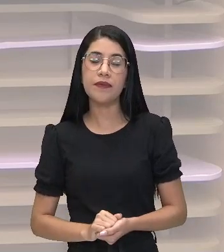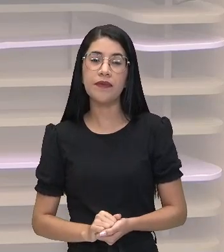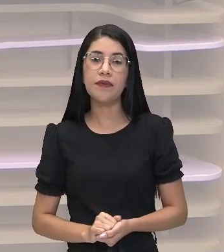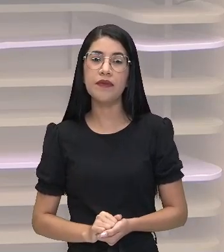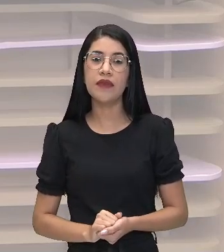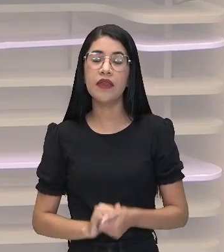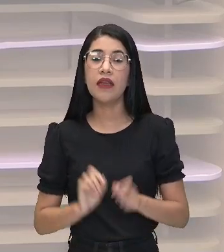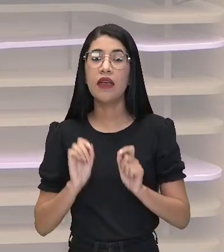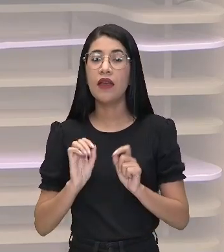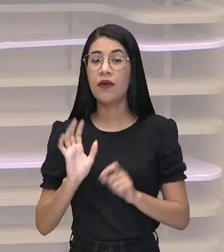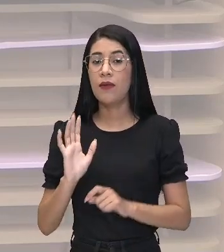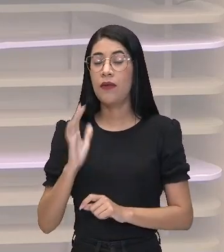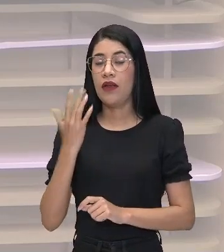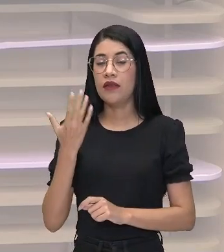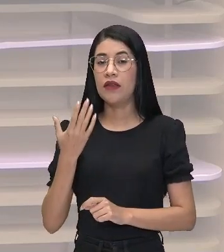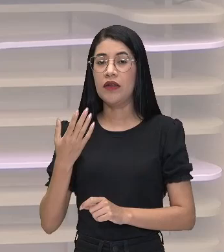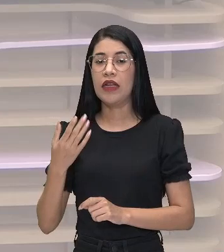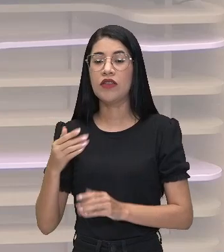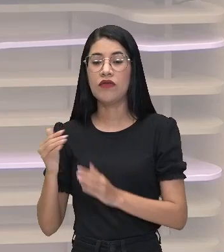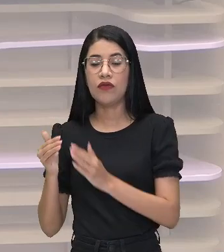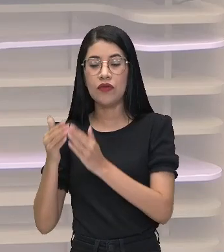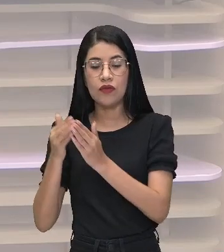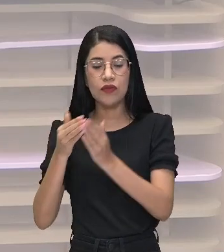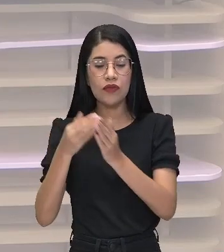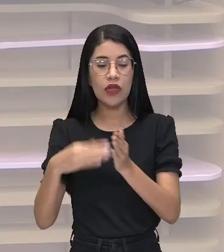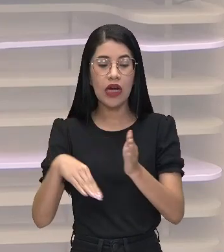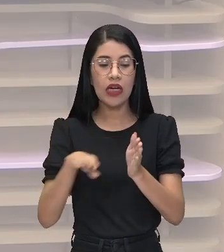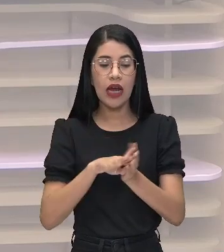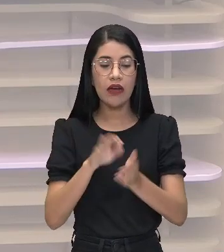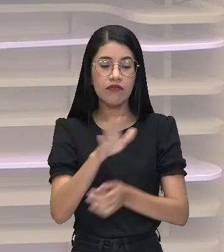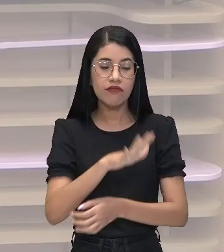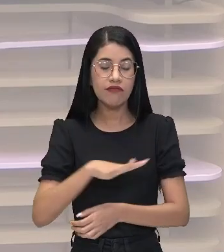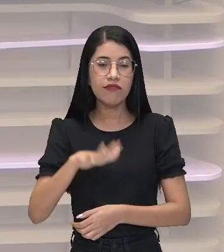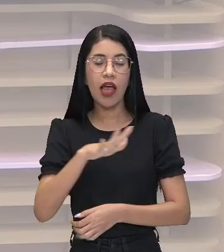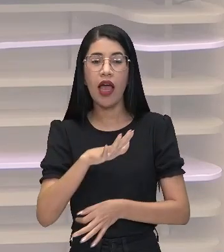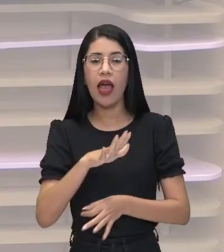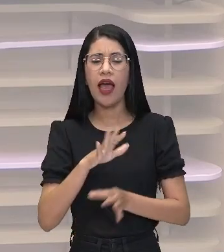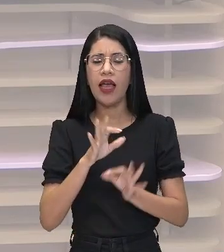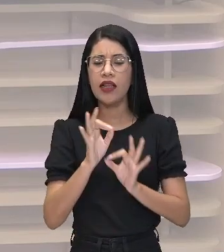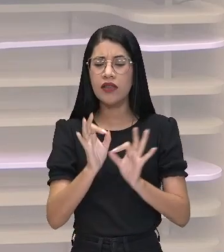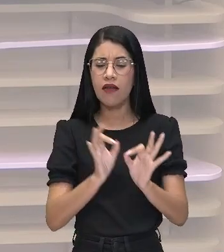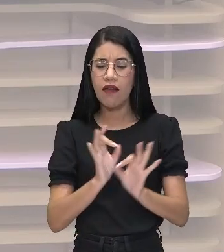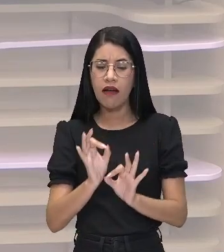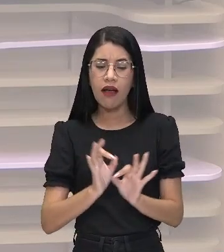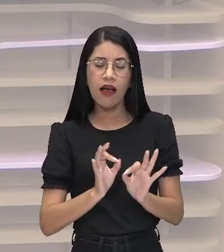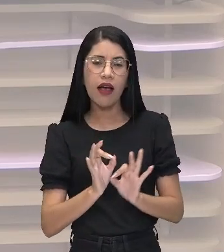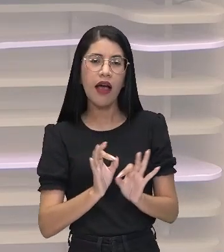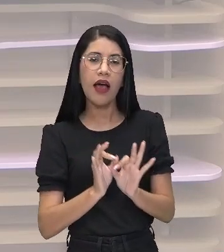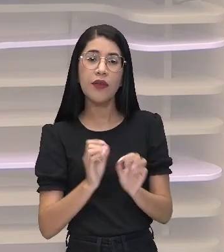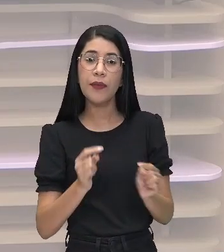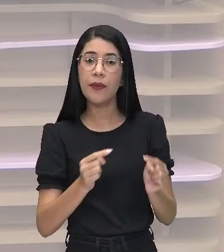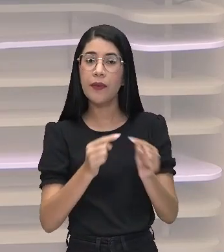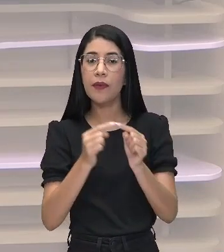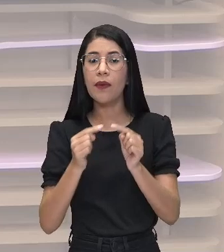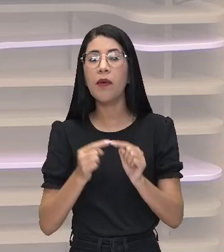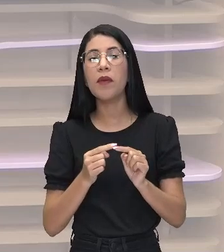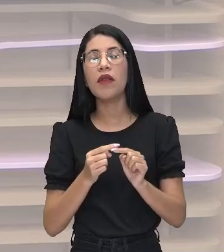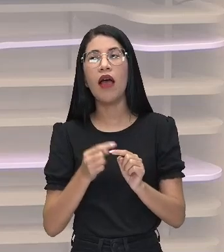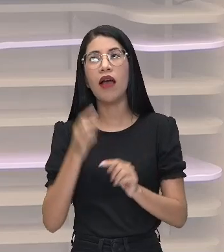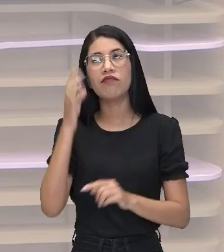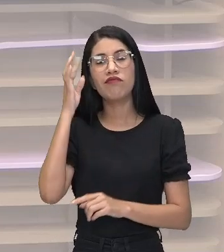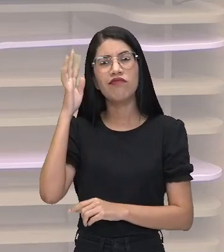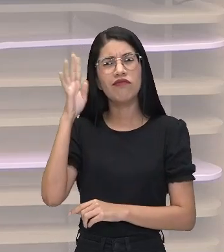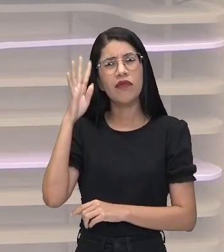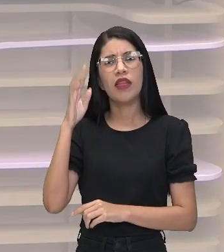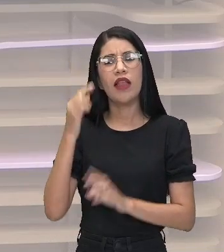que acontece? Eles chegaram e aí começaram a organizar o território de acordo com o que eles pensavam